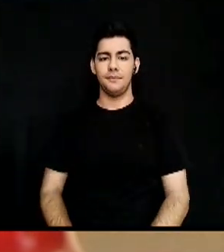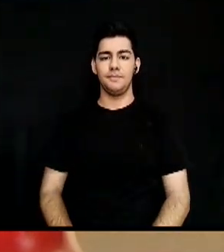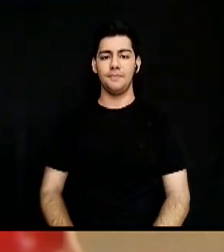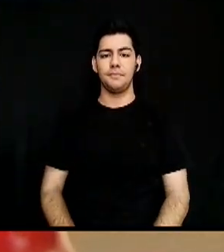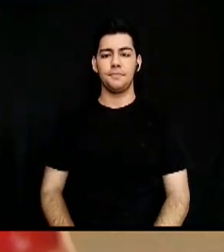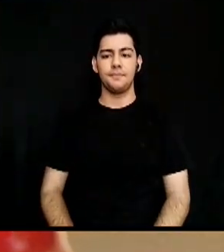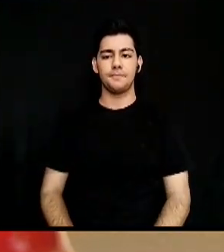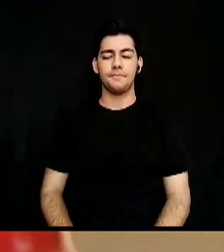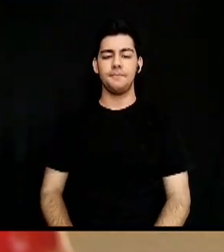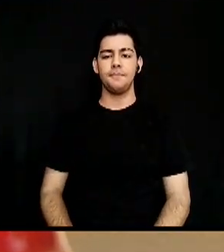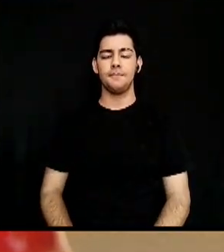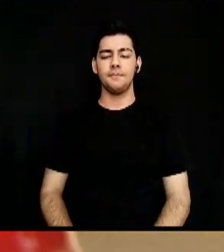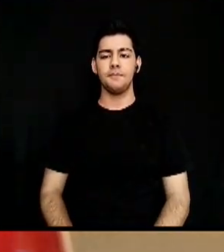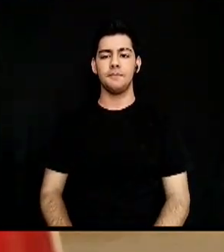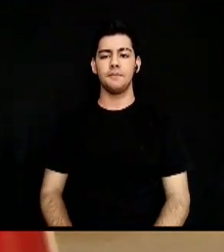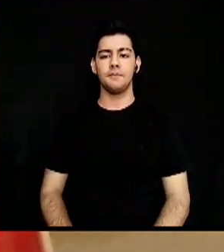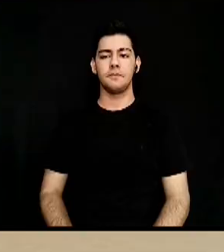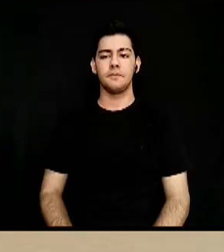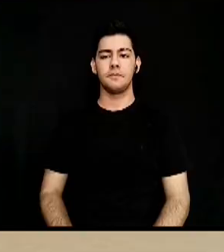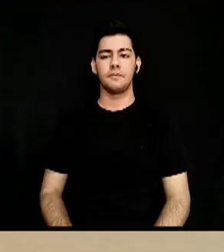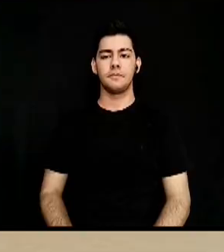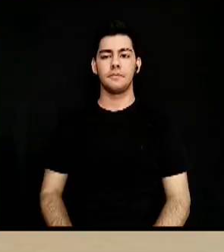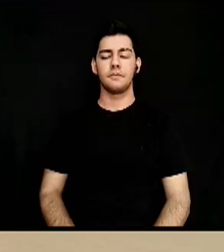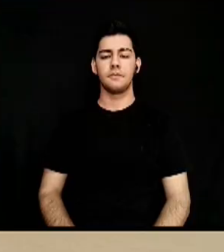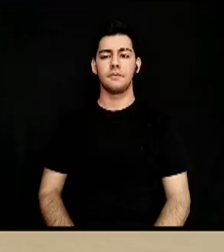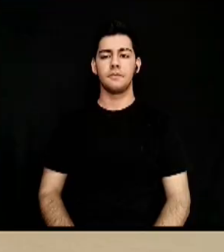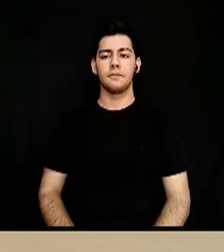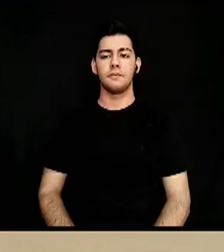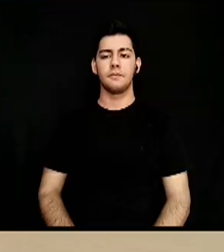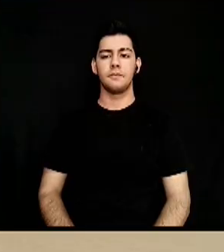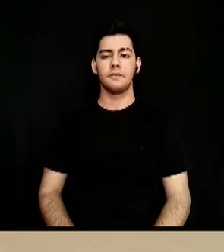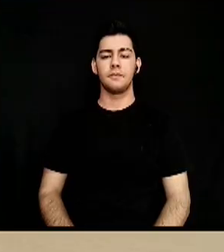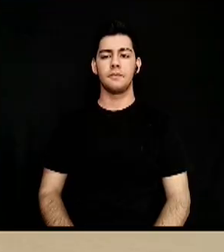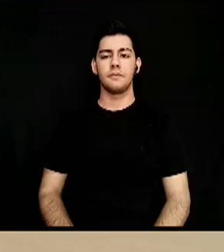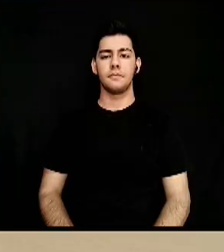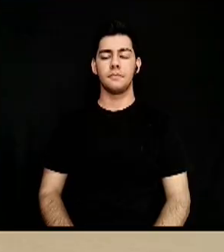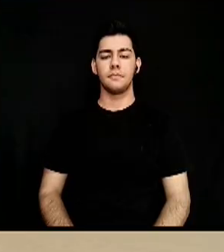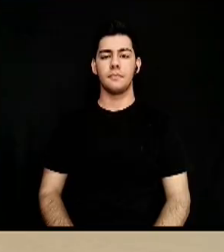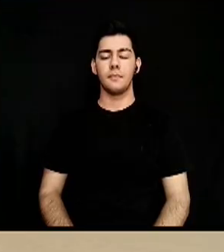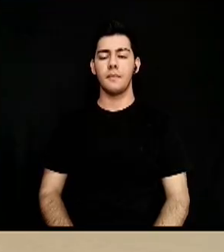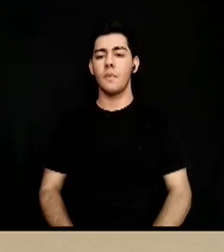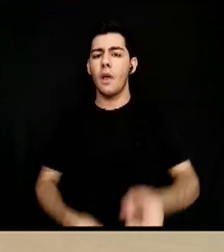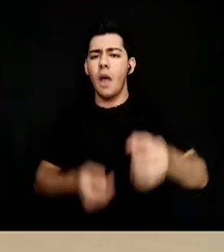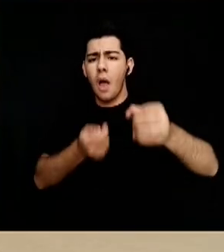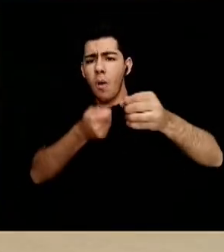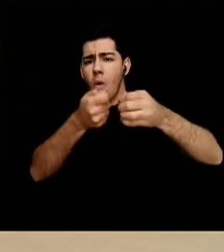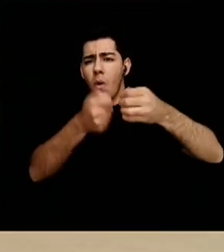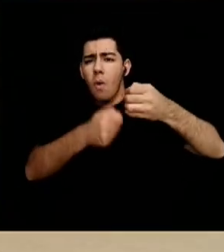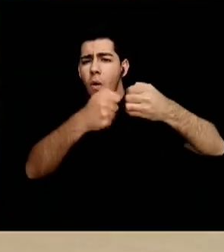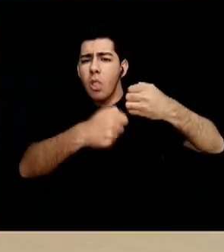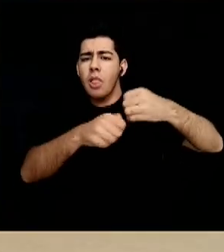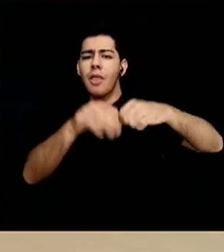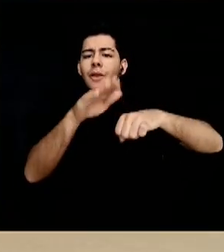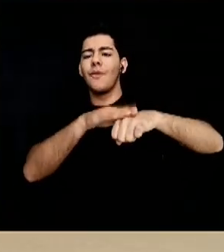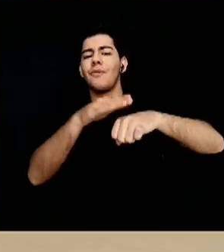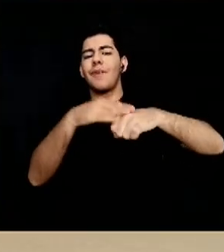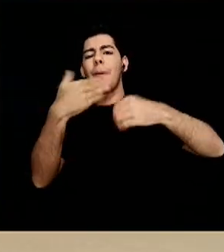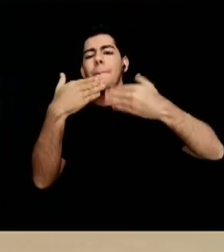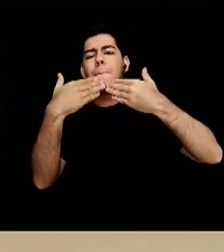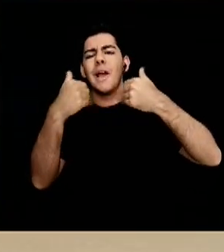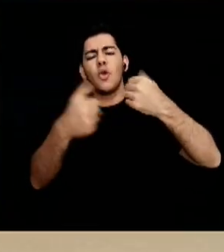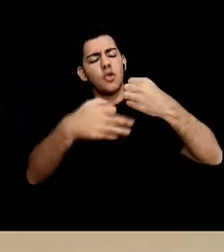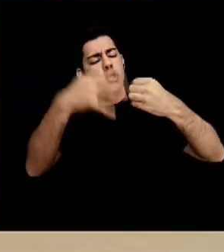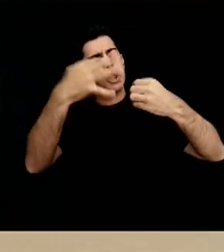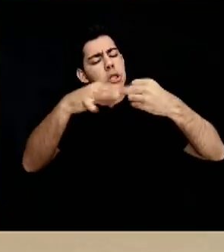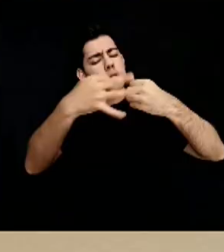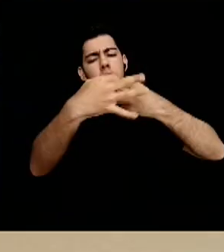você já aproveita com o rolinho. Isso, o rolinho deixa mais uniforme, né? Simone, e essa